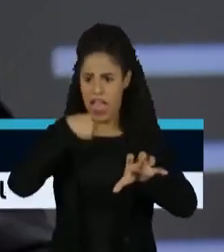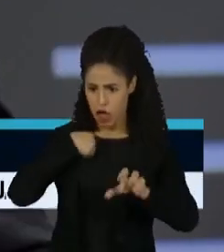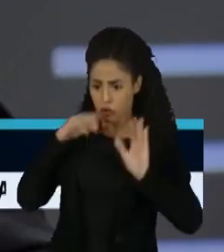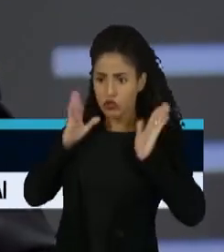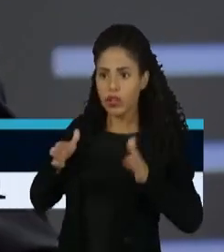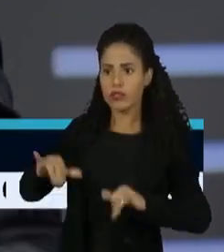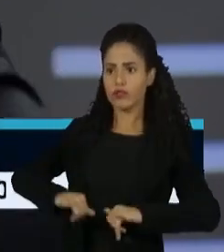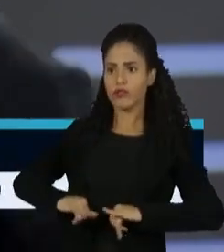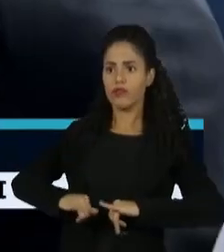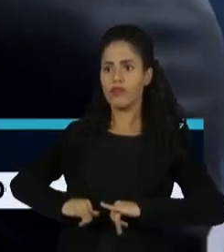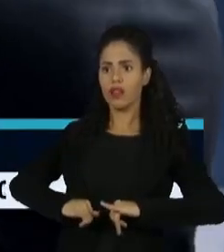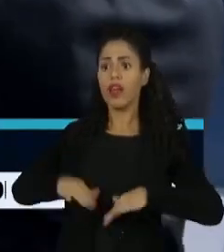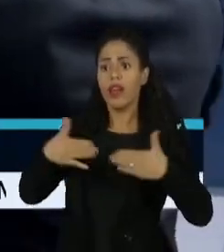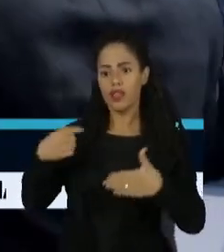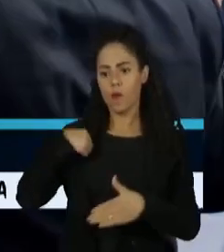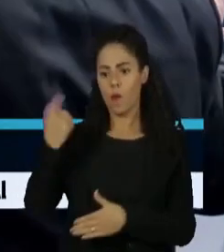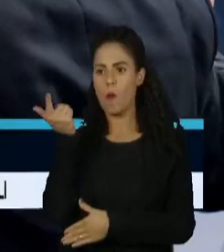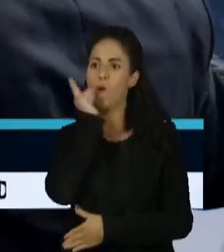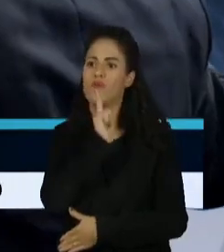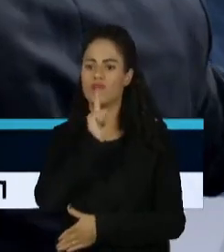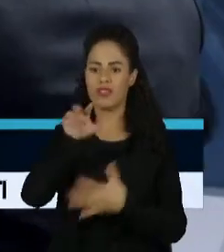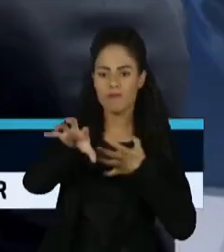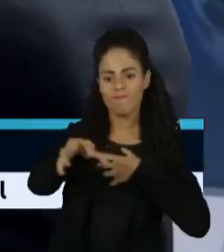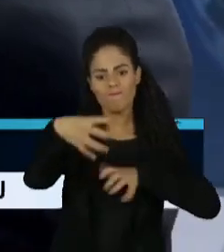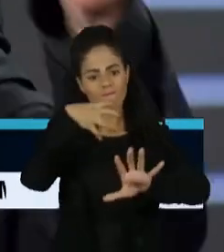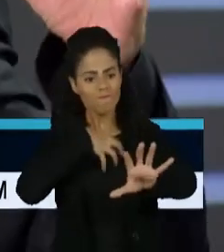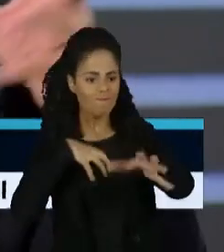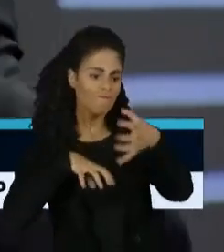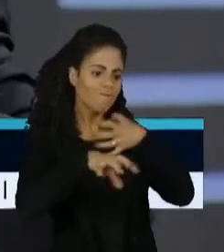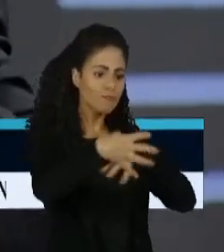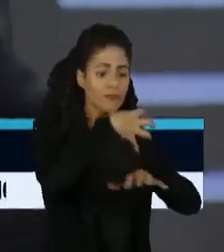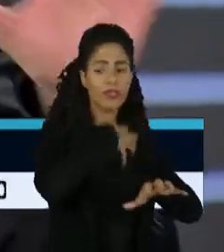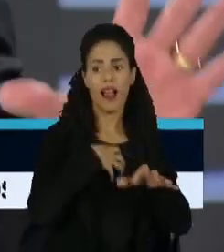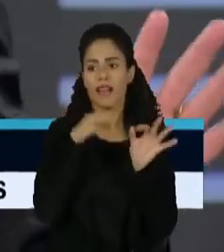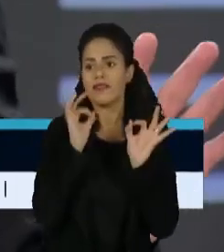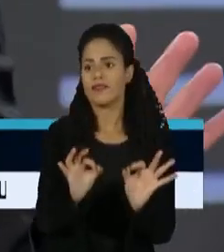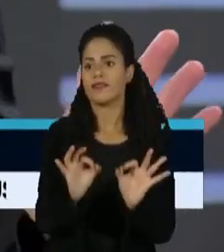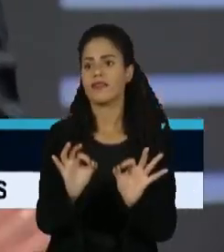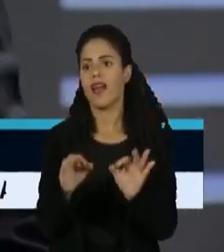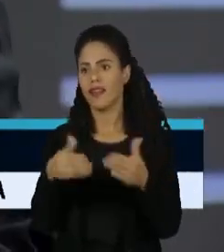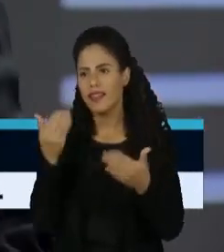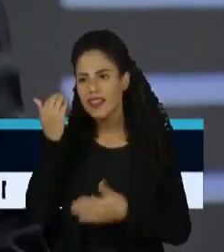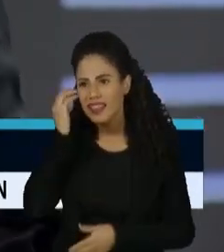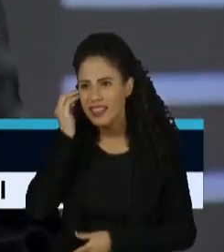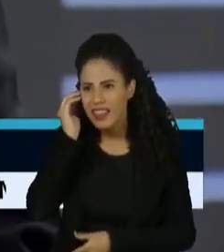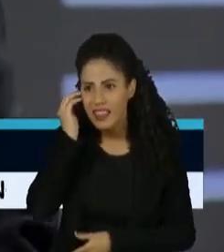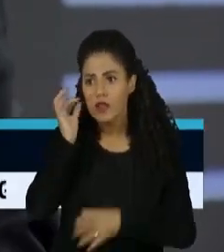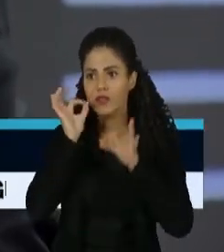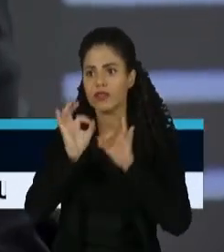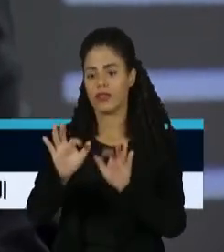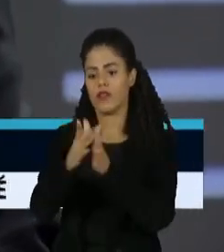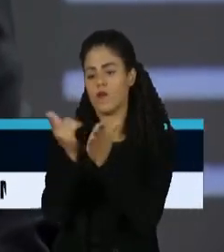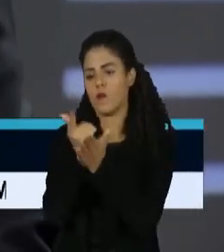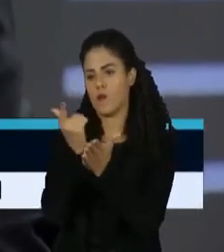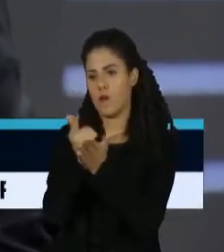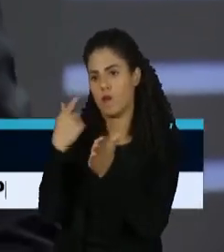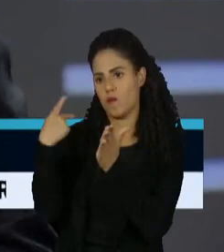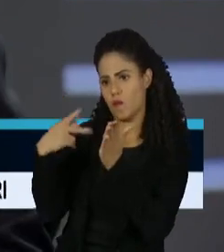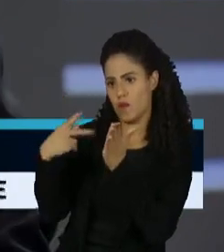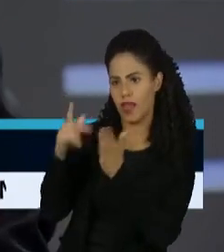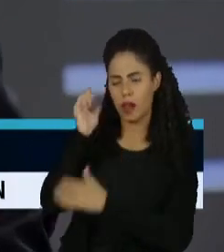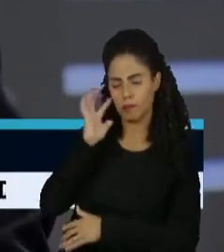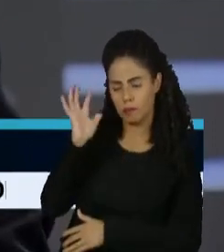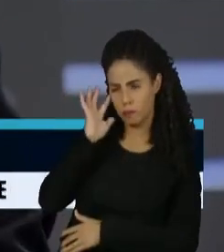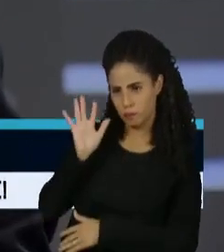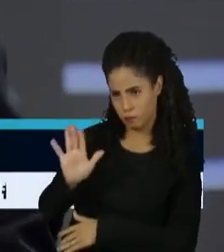quando você está no poder tranquilo, digamos assim, o seu grupo, você não desenvolve. Isso está no livro dela, Homens em Tempos Sombrios. Então,